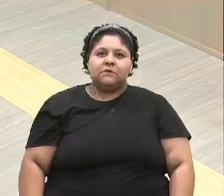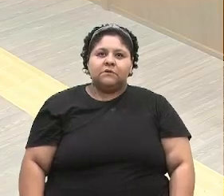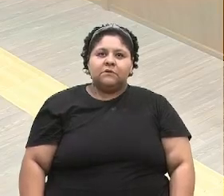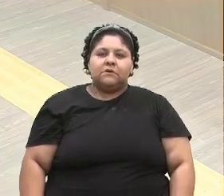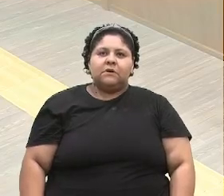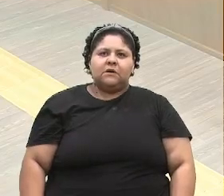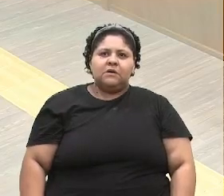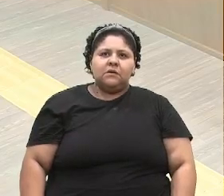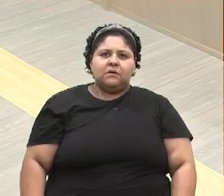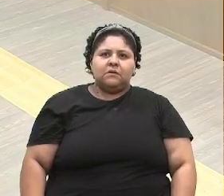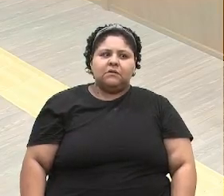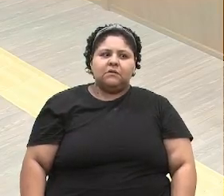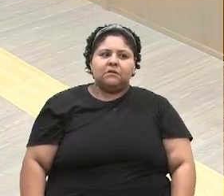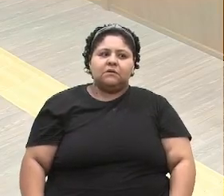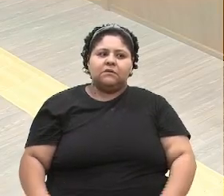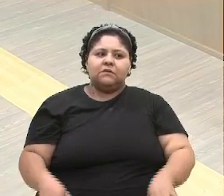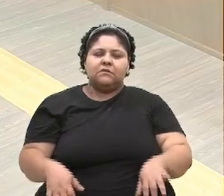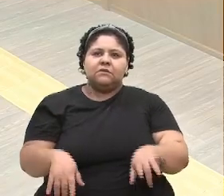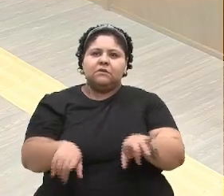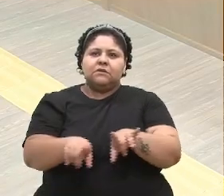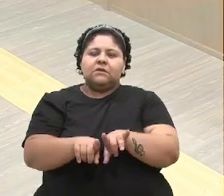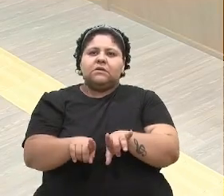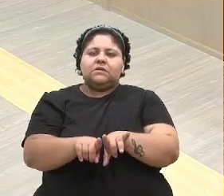senhora Presidente nobres